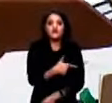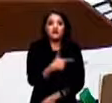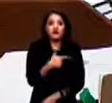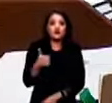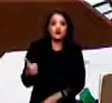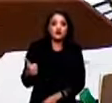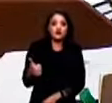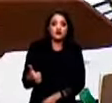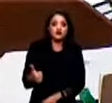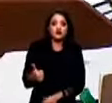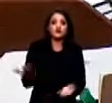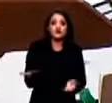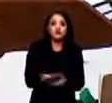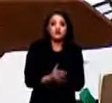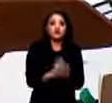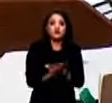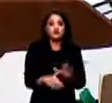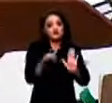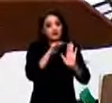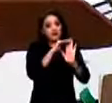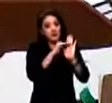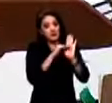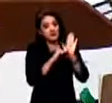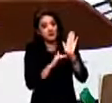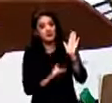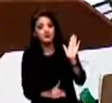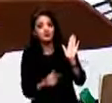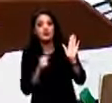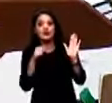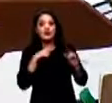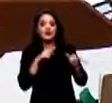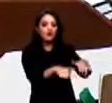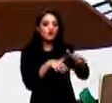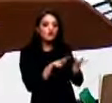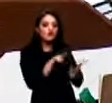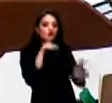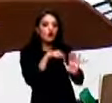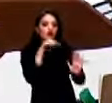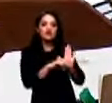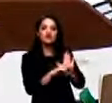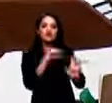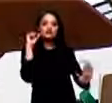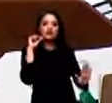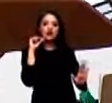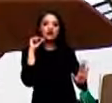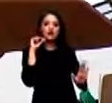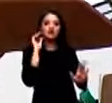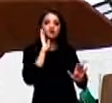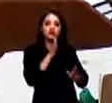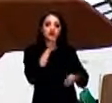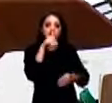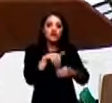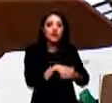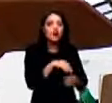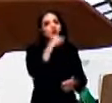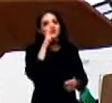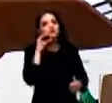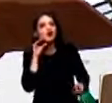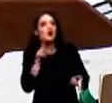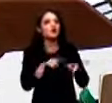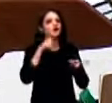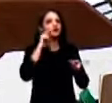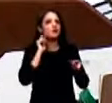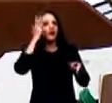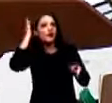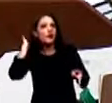consegui rapidamente buscar, que foram pedidos destaques no ambiente virtual e que já há voto lançado do ministro Celso de Mello e do ministro